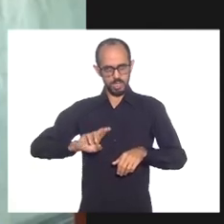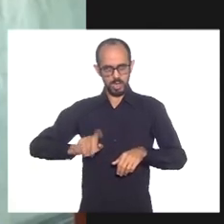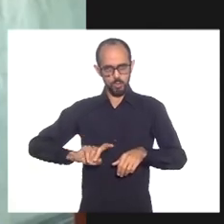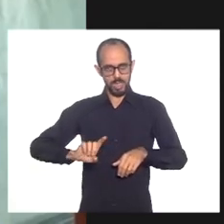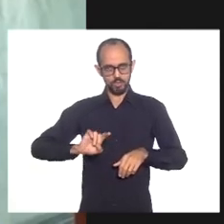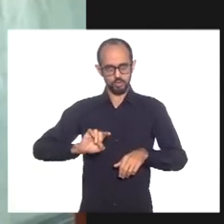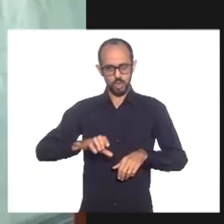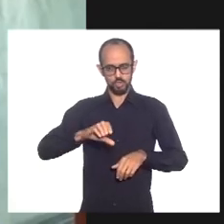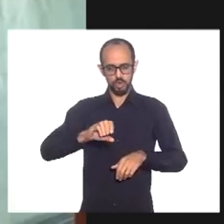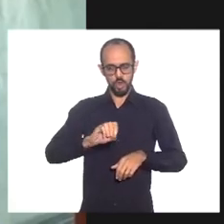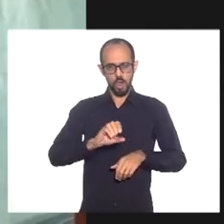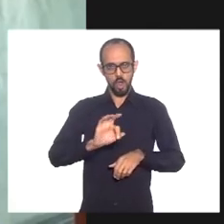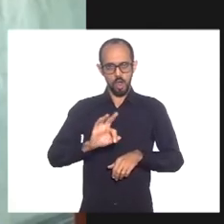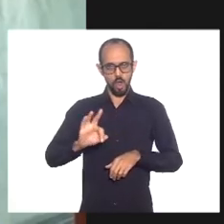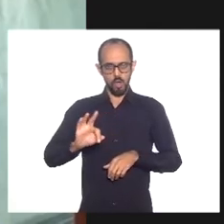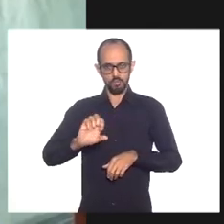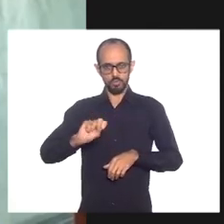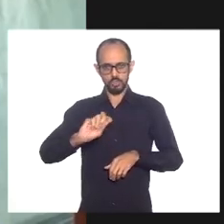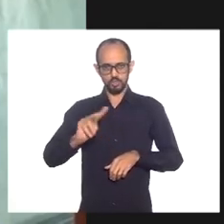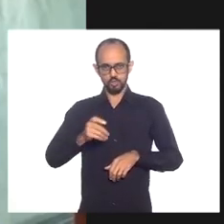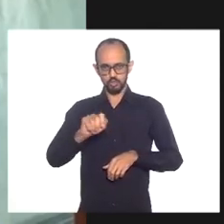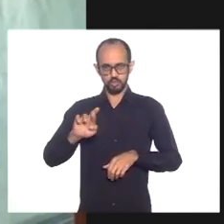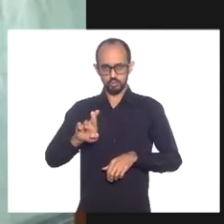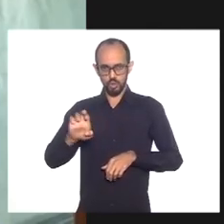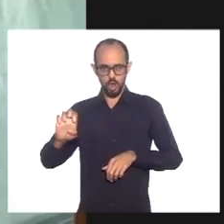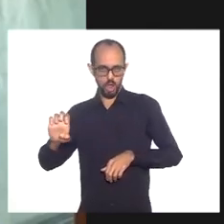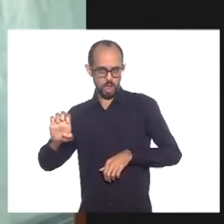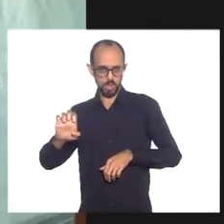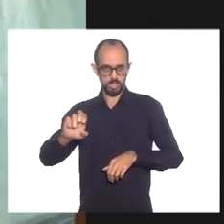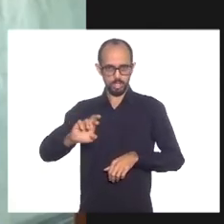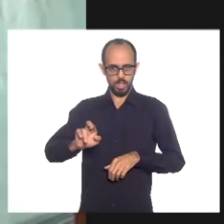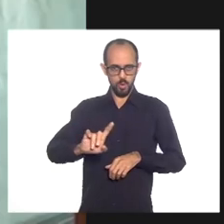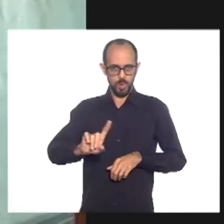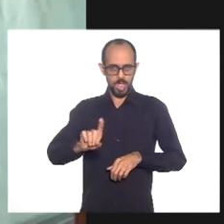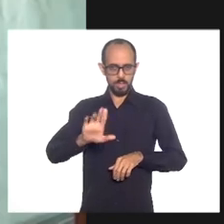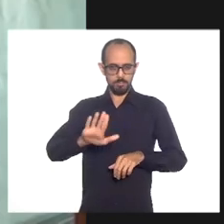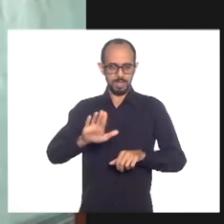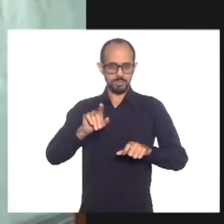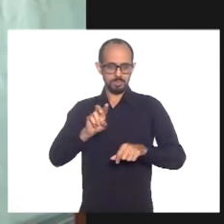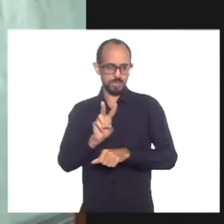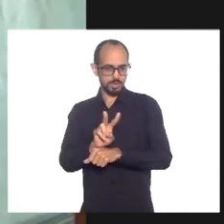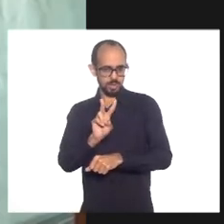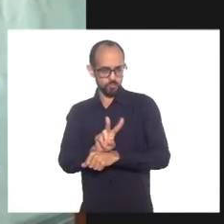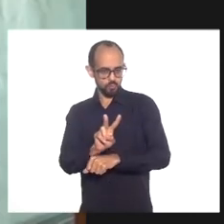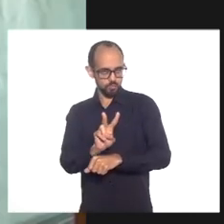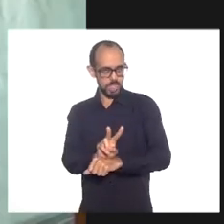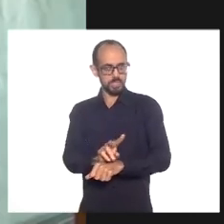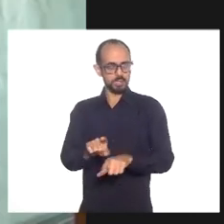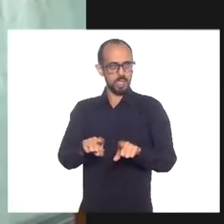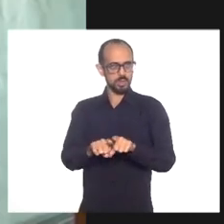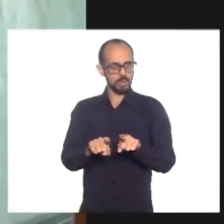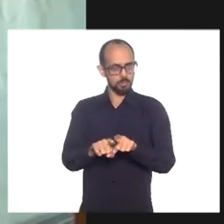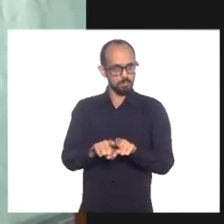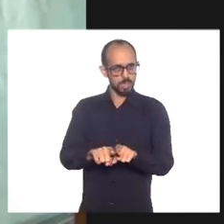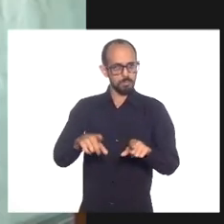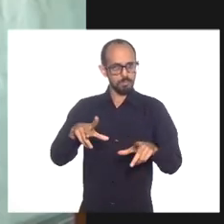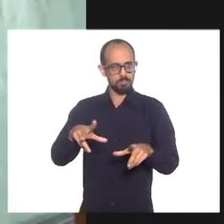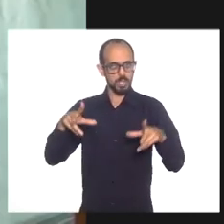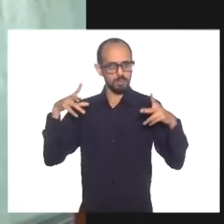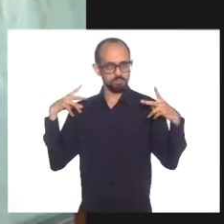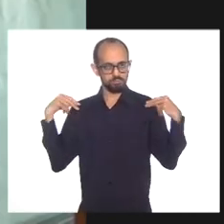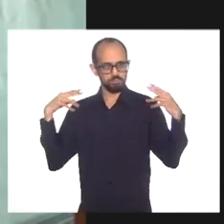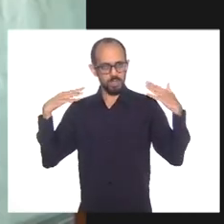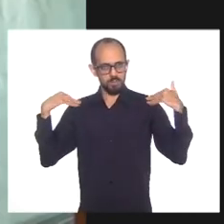offshore, mas que também passa pela defesa, pelo turismo náutico, né,